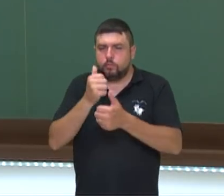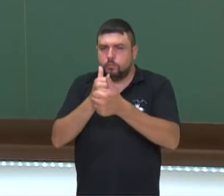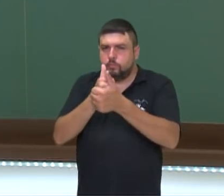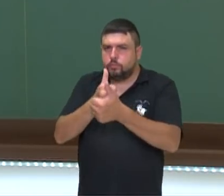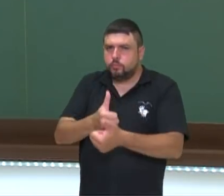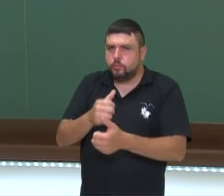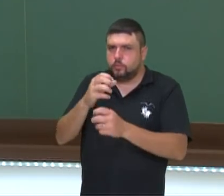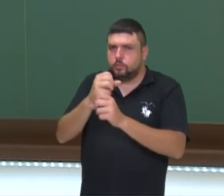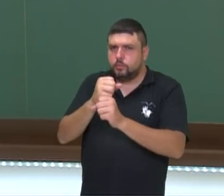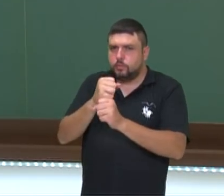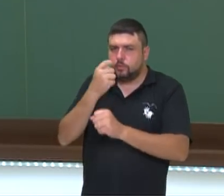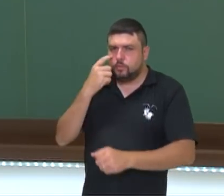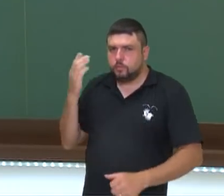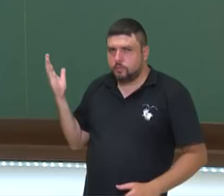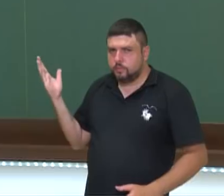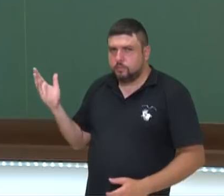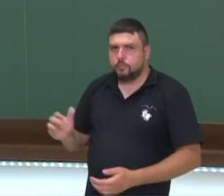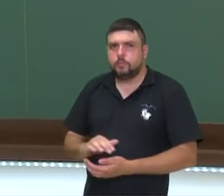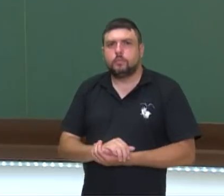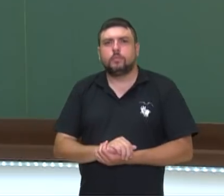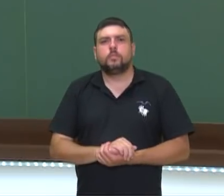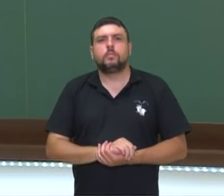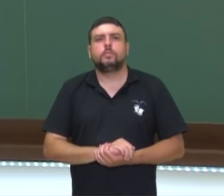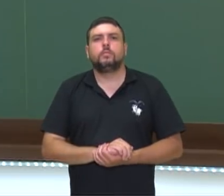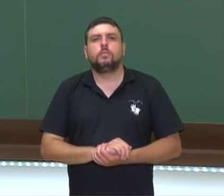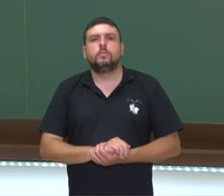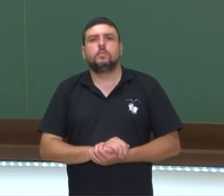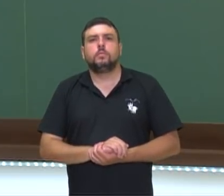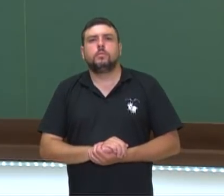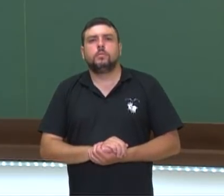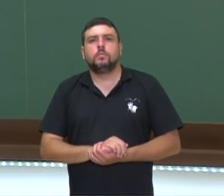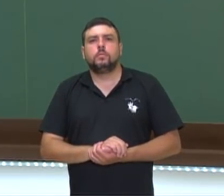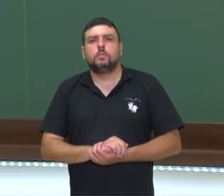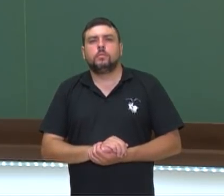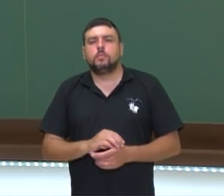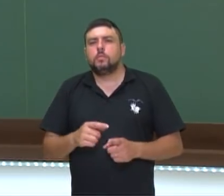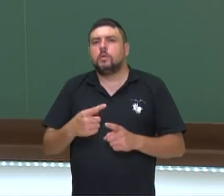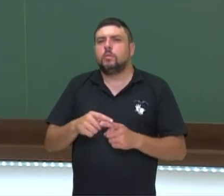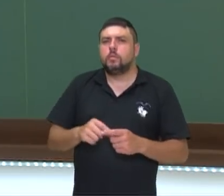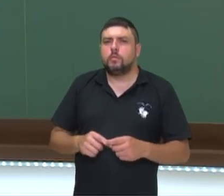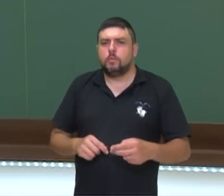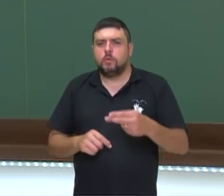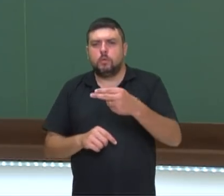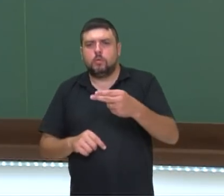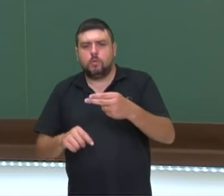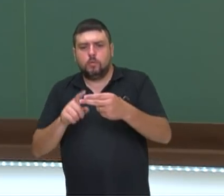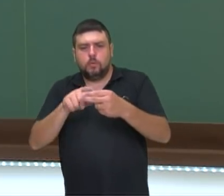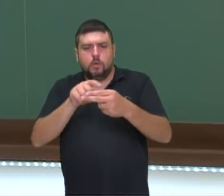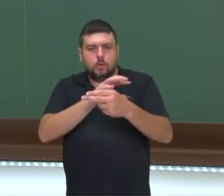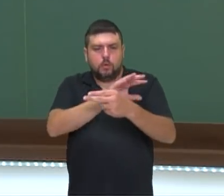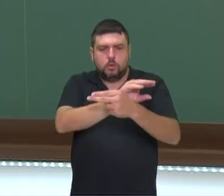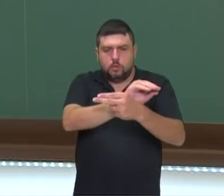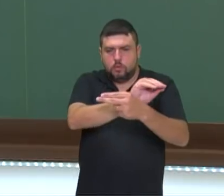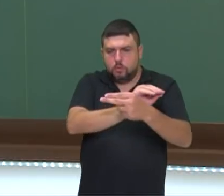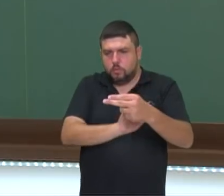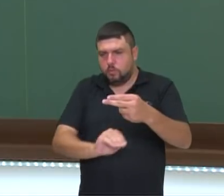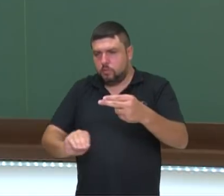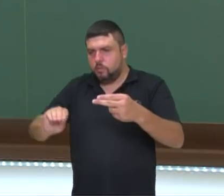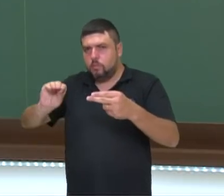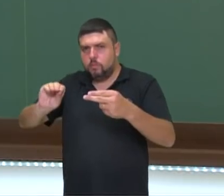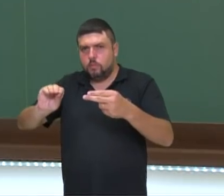positivo, passamos para cá negativo. Mas a gente já falou lá no caso do passar dividindo, aqui